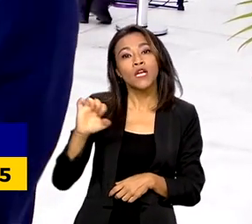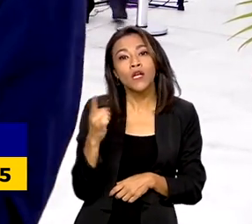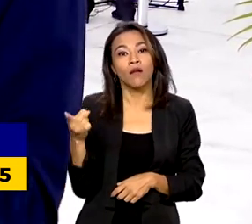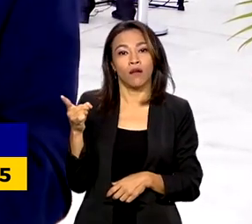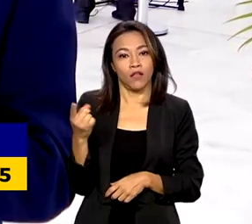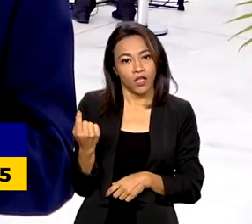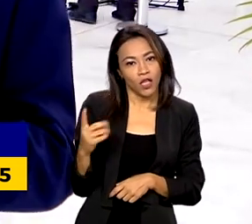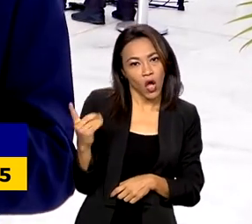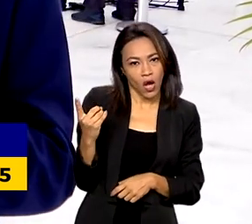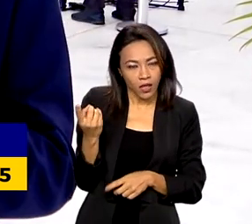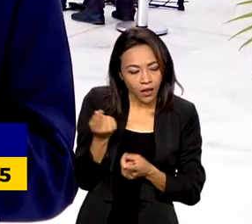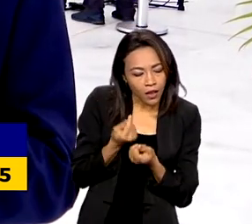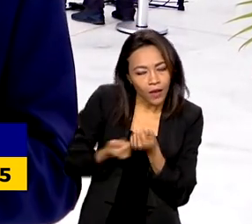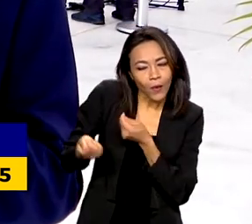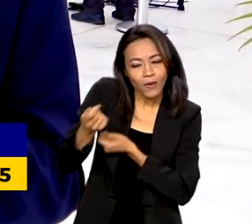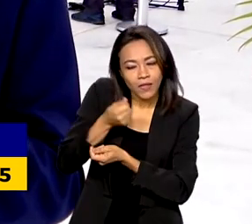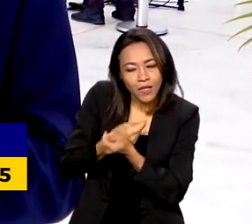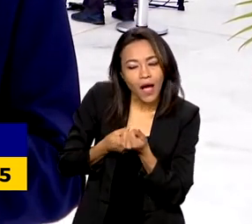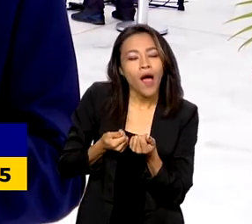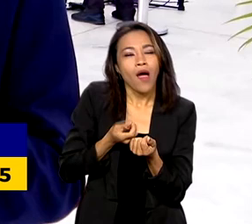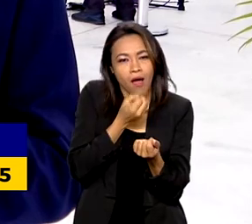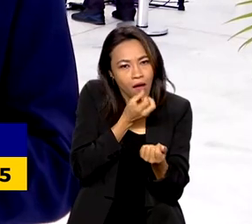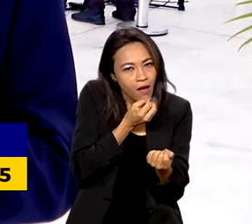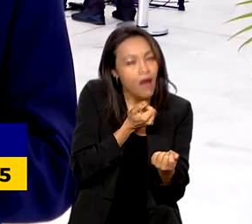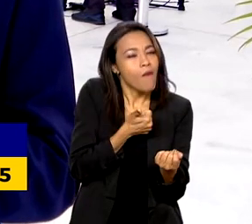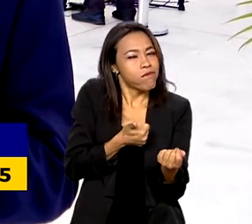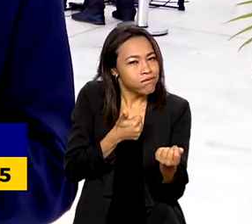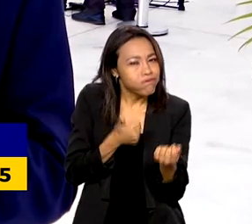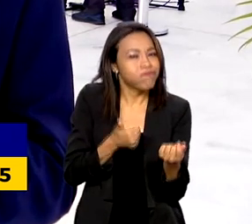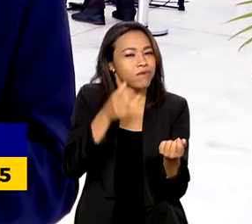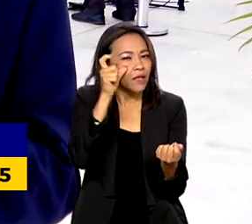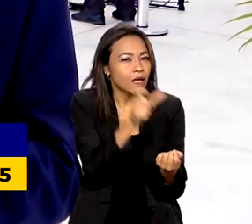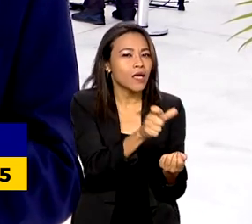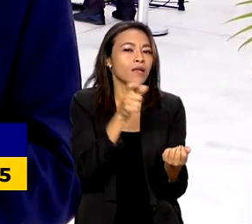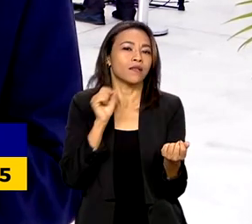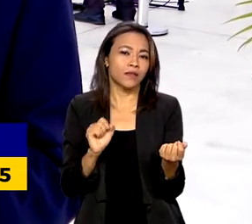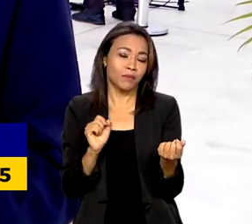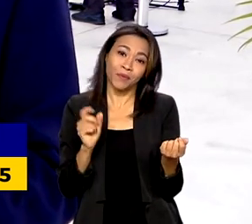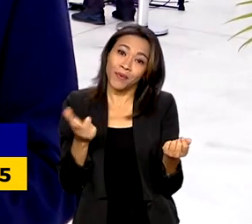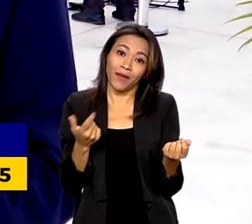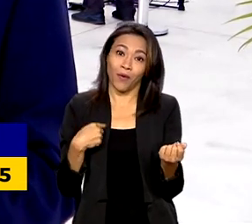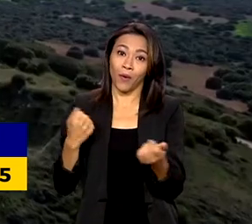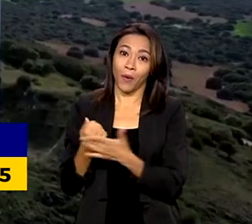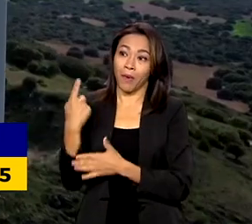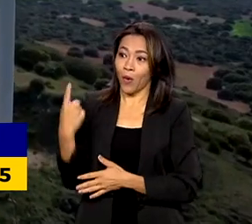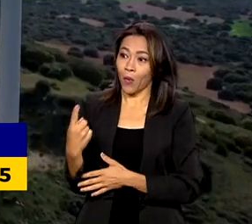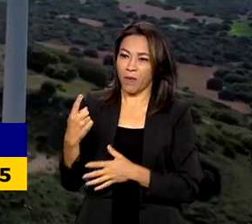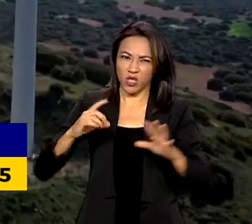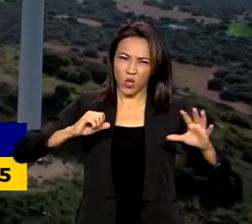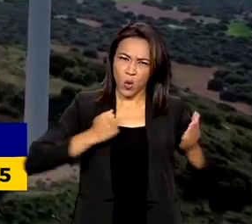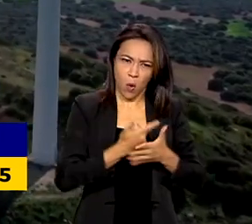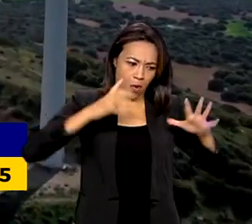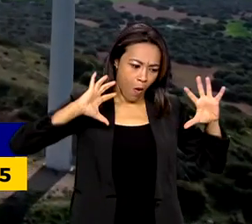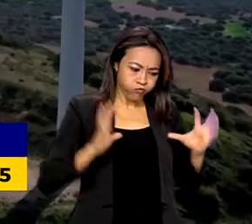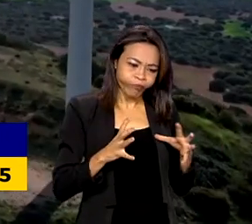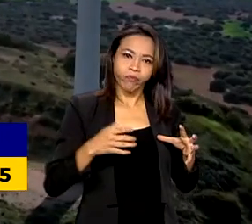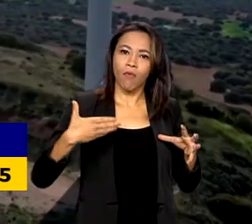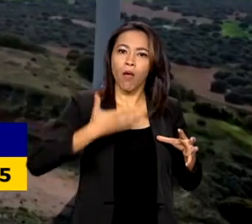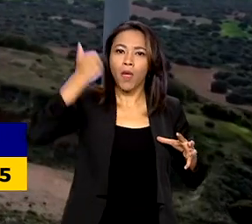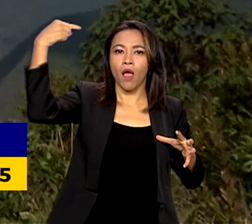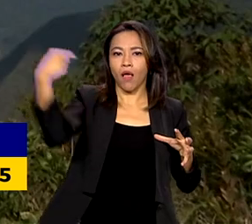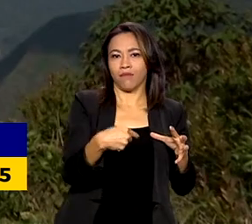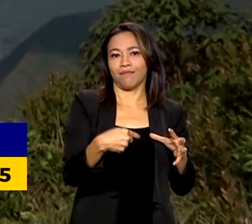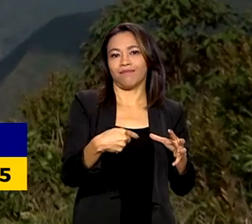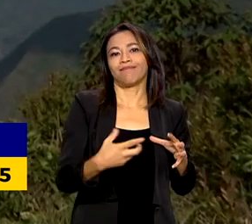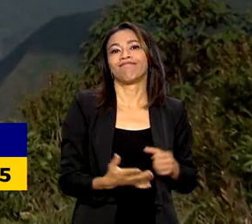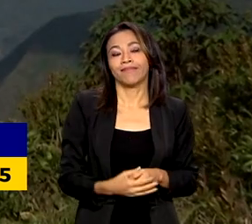juntos faz muito sentido. É a diferença entre comprar no atacado ou no varejo. Mas a ideia de Lula vai muito além de